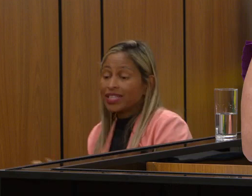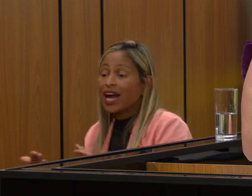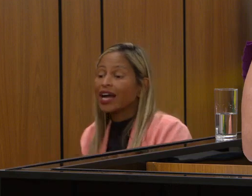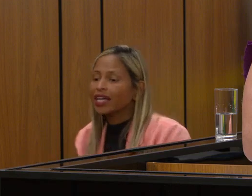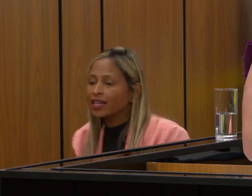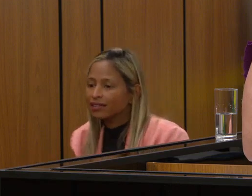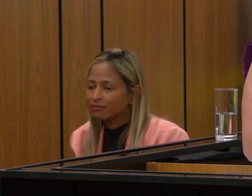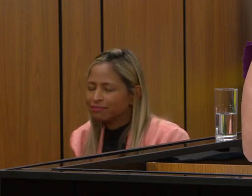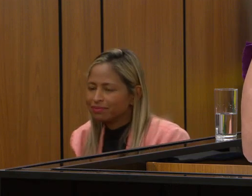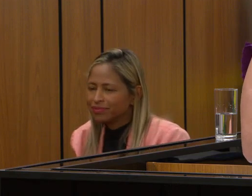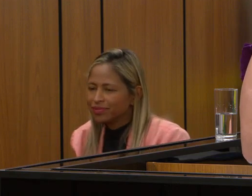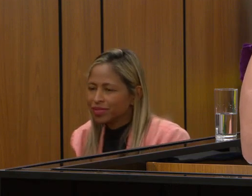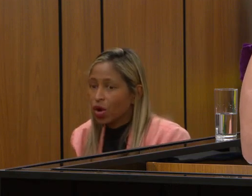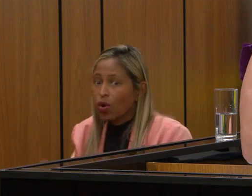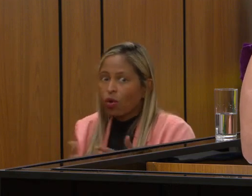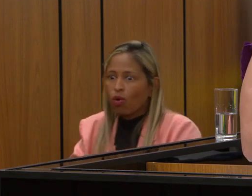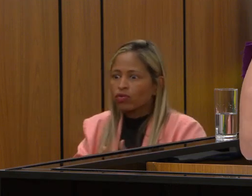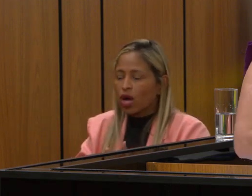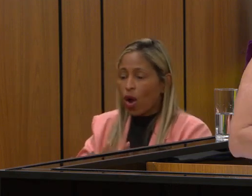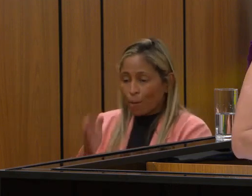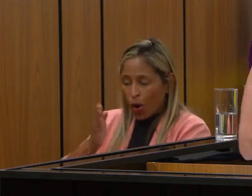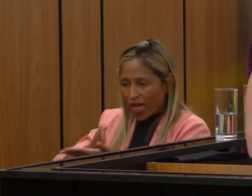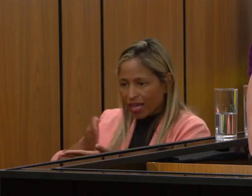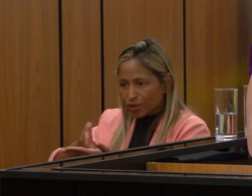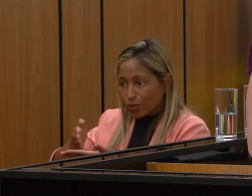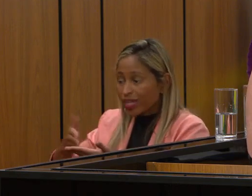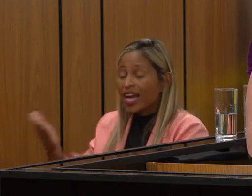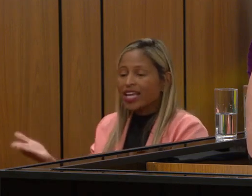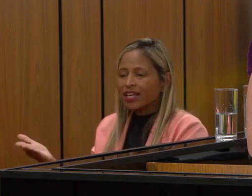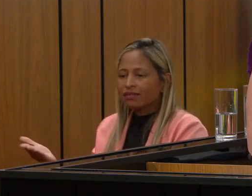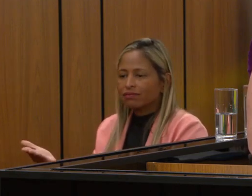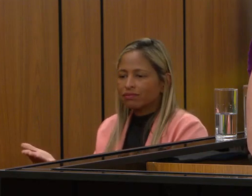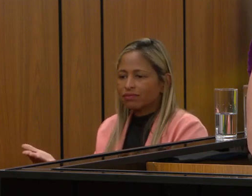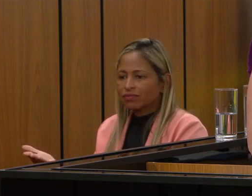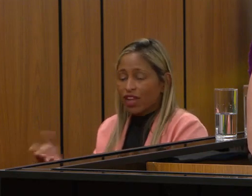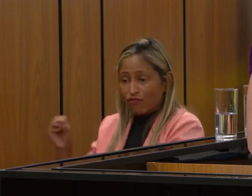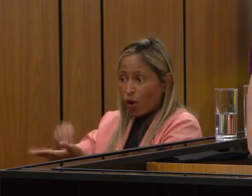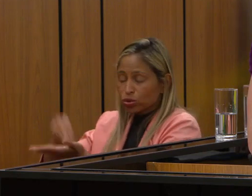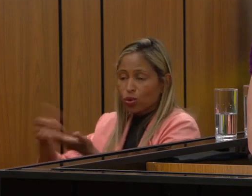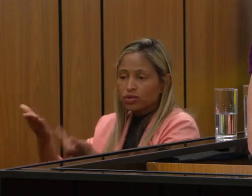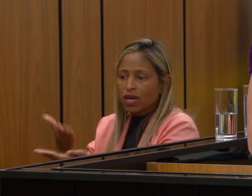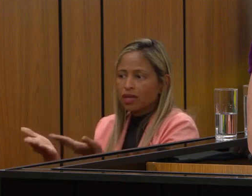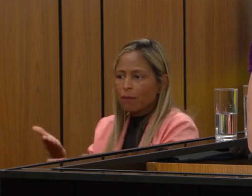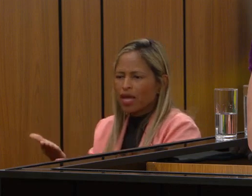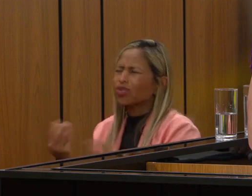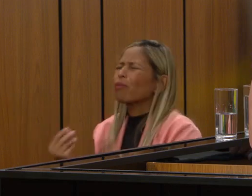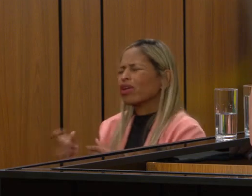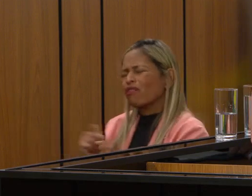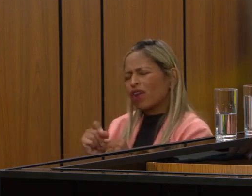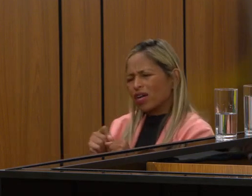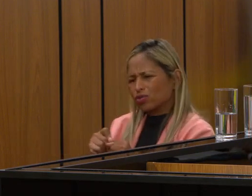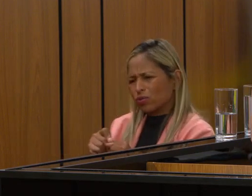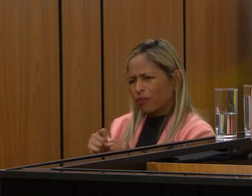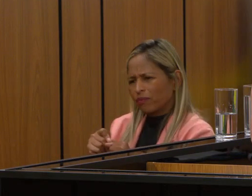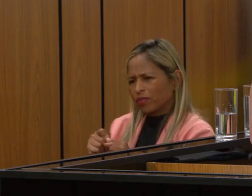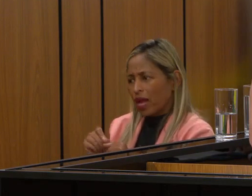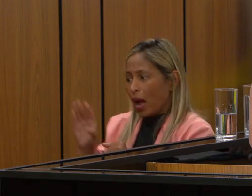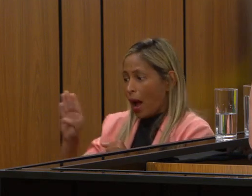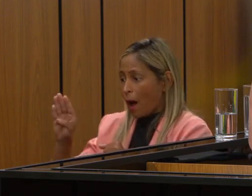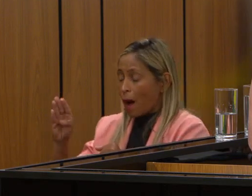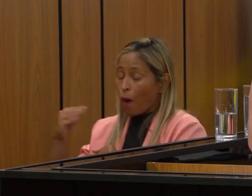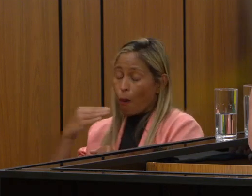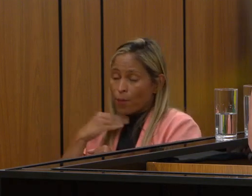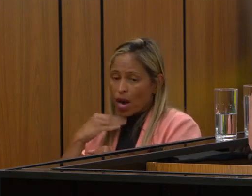eu fiquei só com os boletos e sem o tratamento como que eu vou proceder eu eu